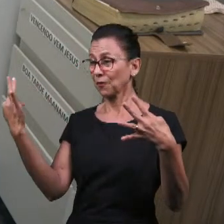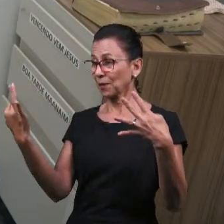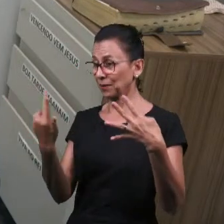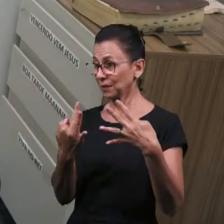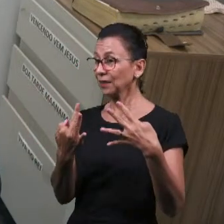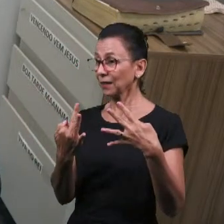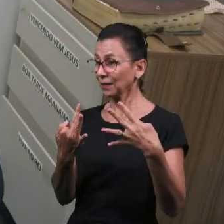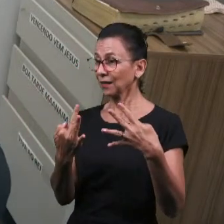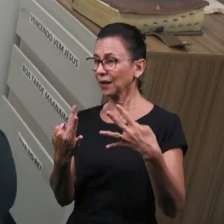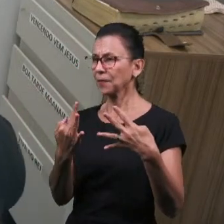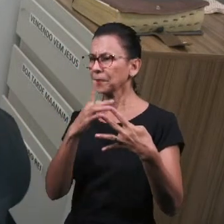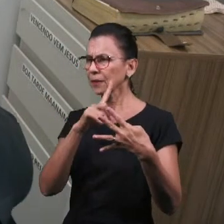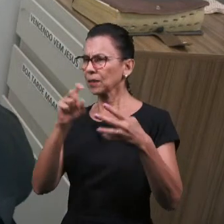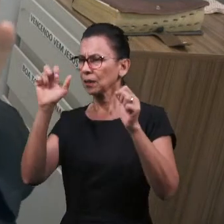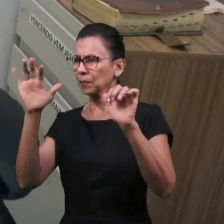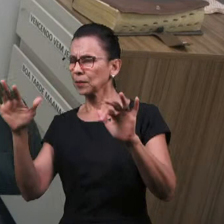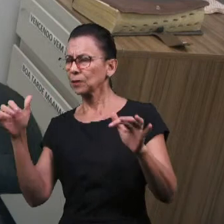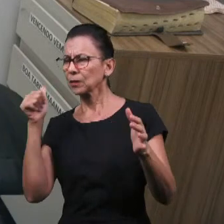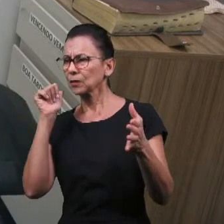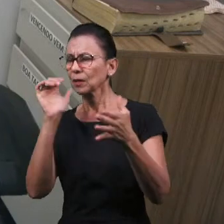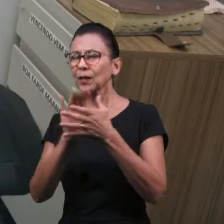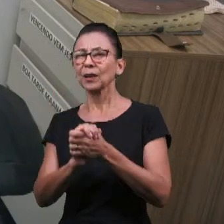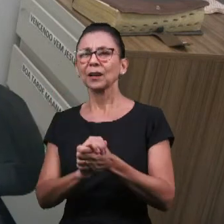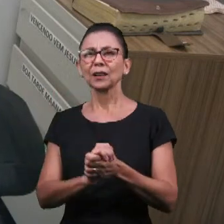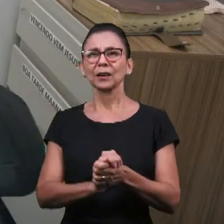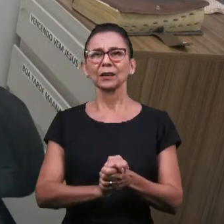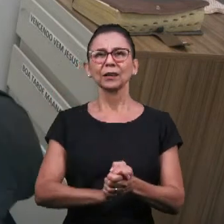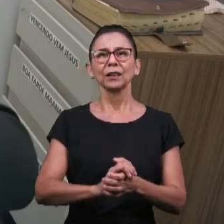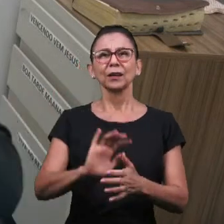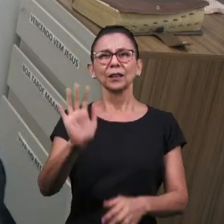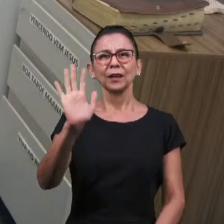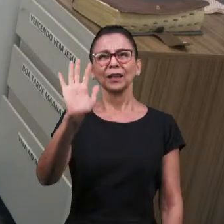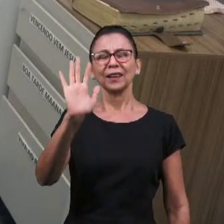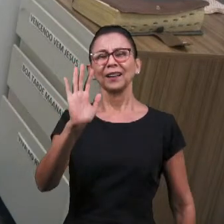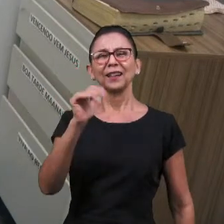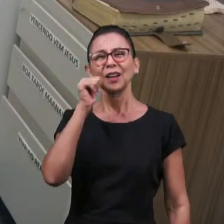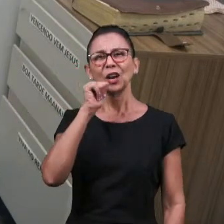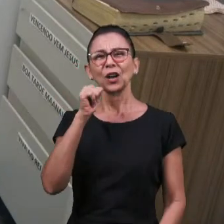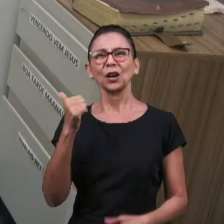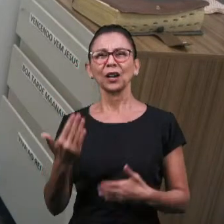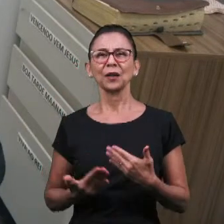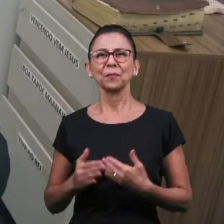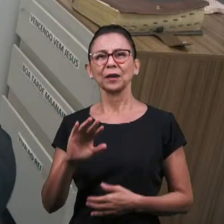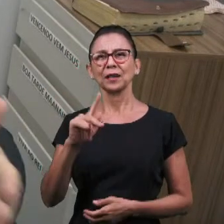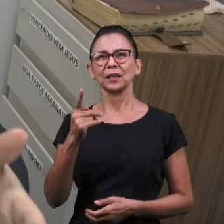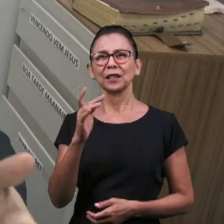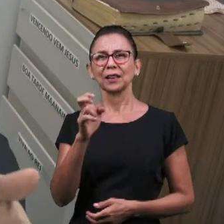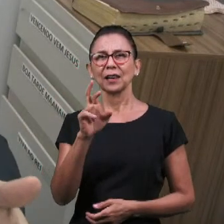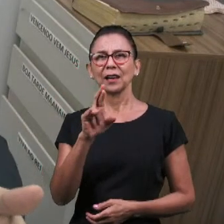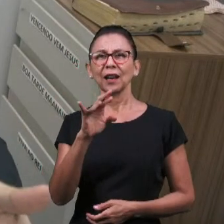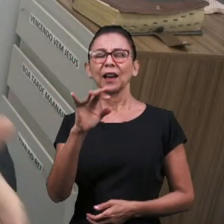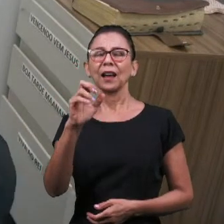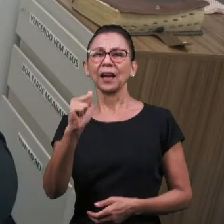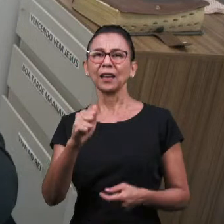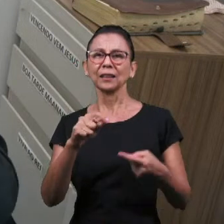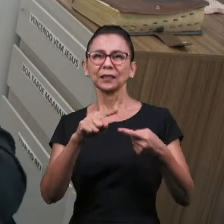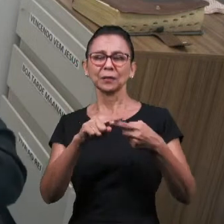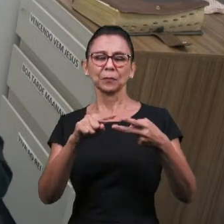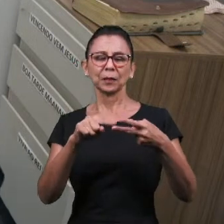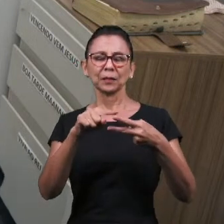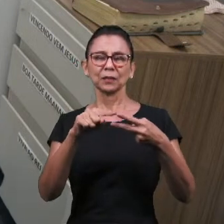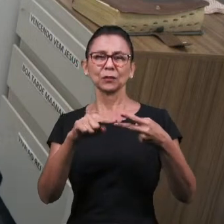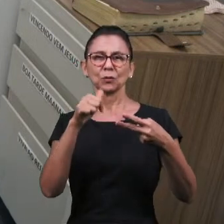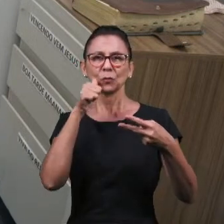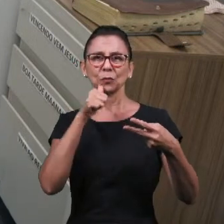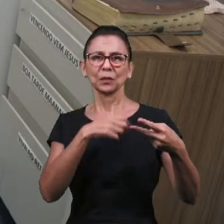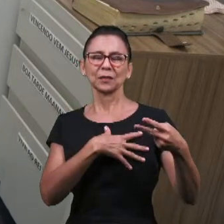seu casamento. Um abraço para... Ô, irmã Érica, um abraço para a senhora. E também aí para as filhas, né? A Ana Lúcia, que é mais velha, a Ana